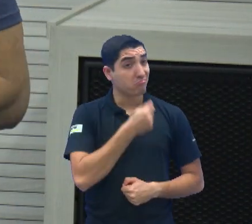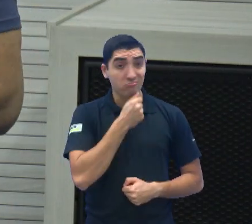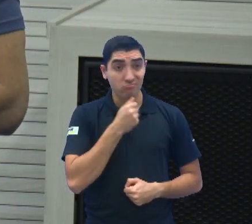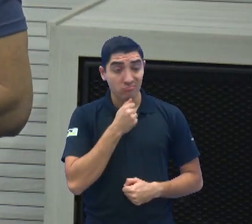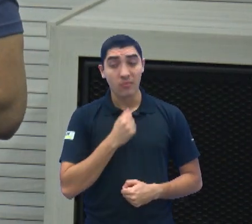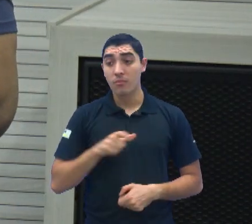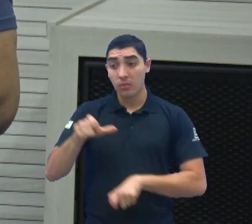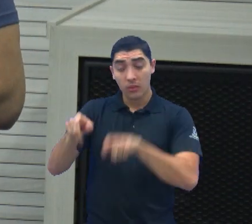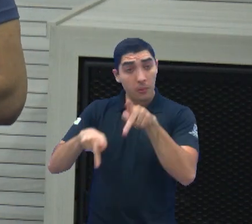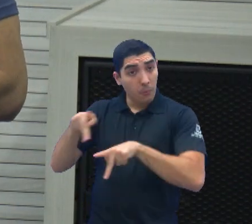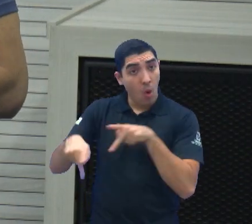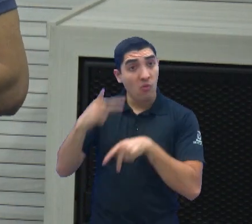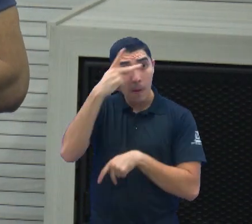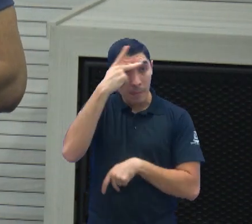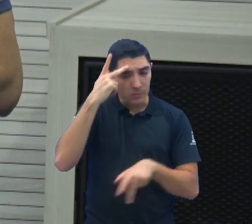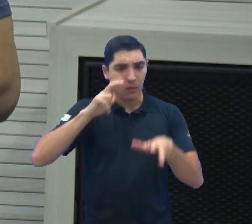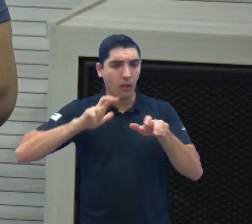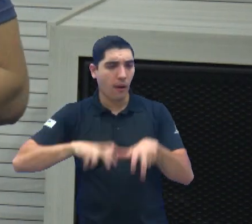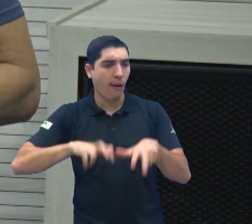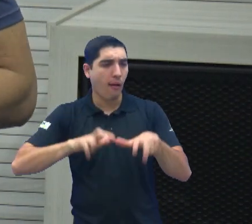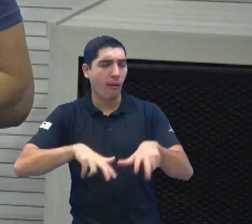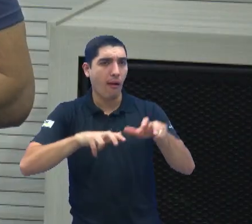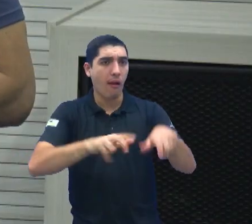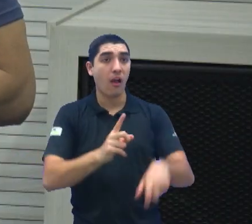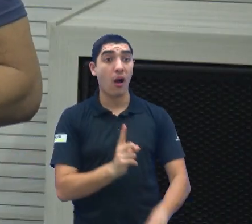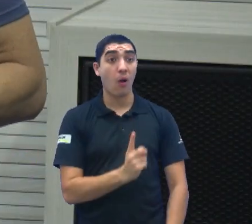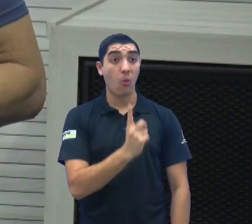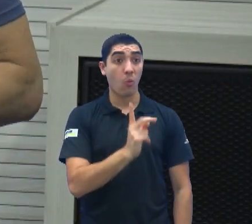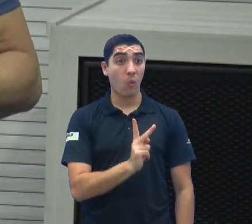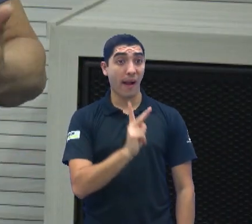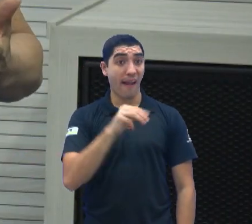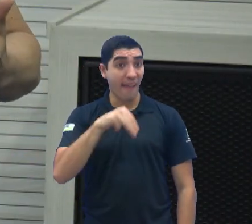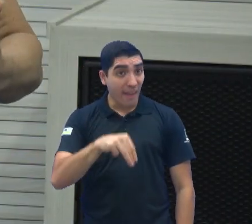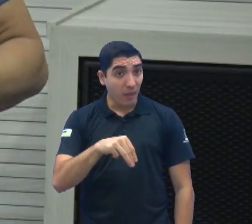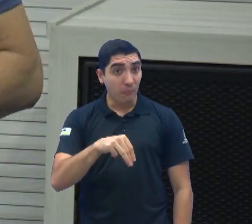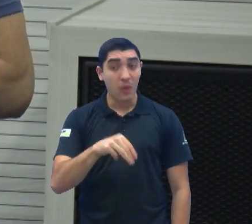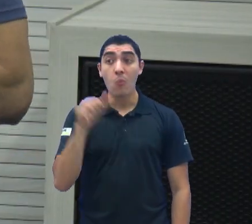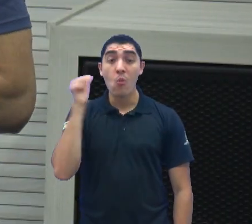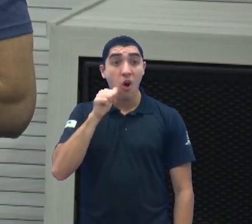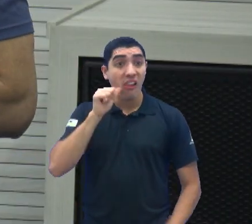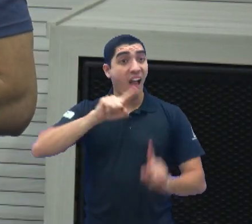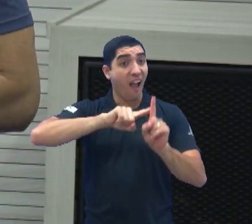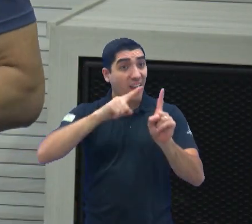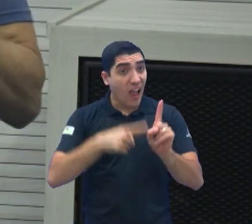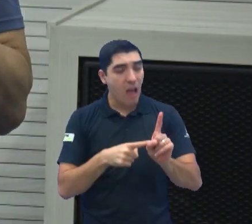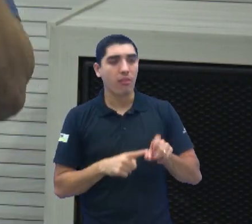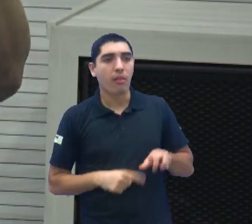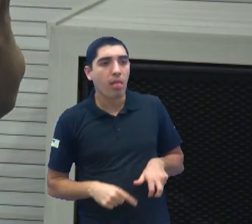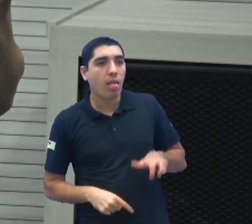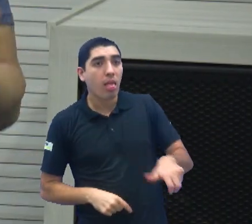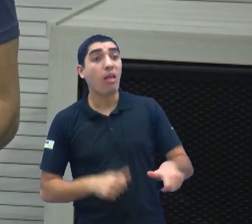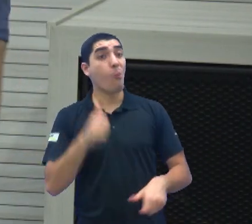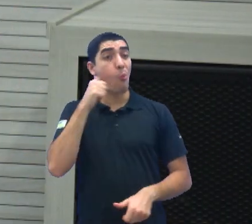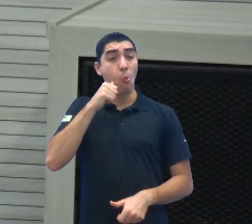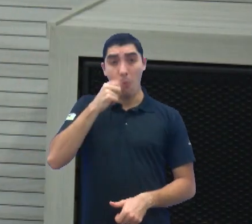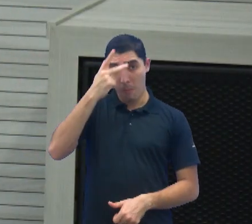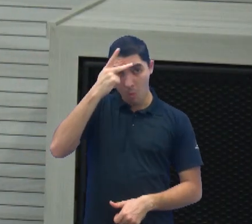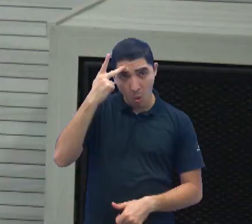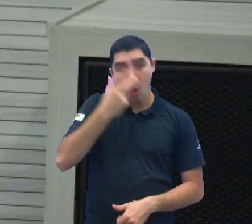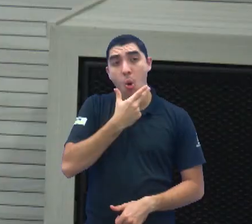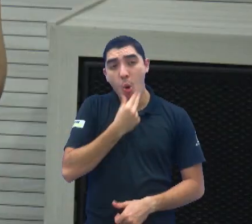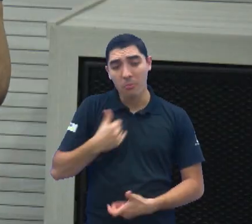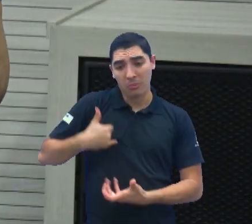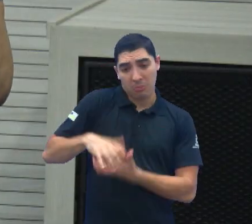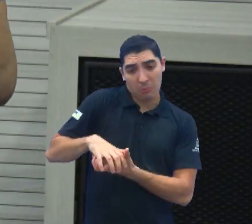km, idoso, idosa, mulheres com criança no colo, grávidas, 1,5 km, porque na pandemia